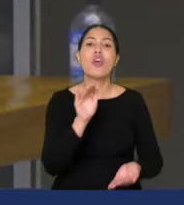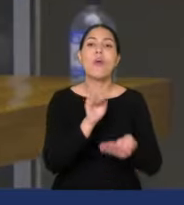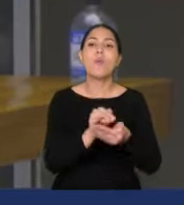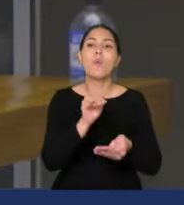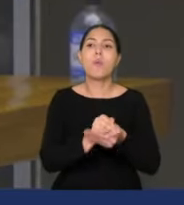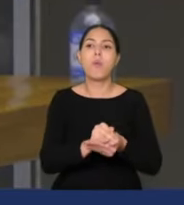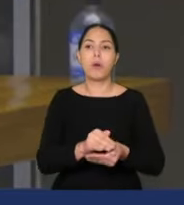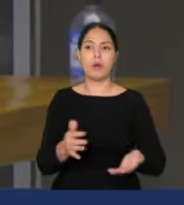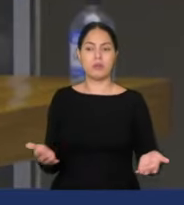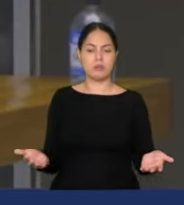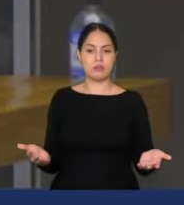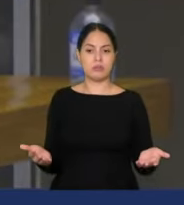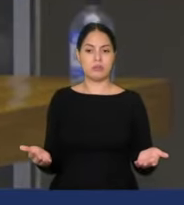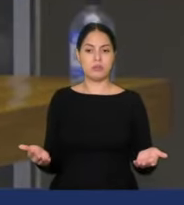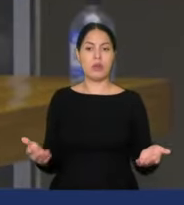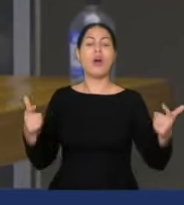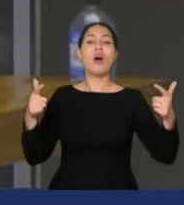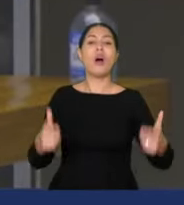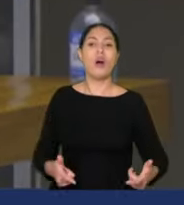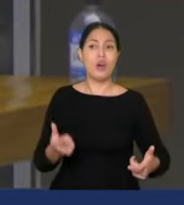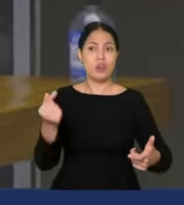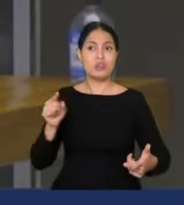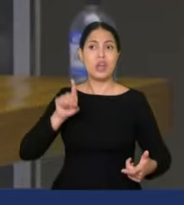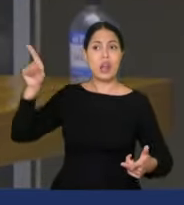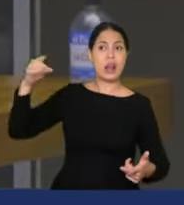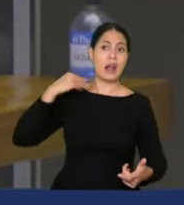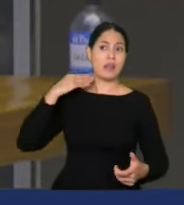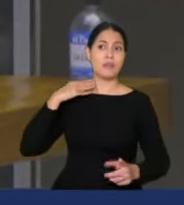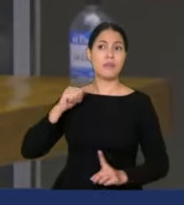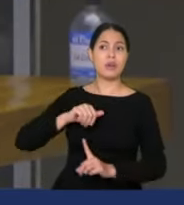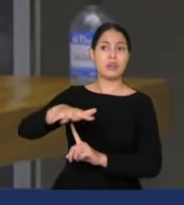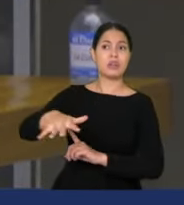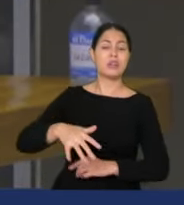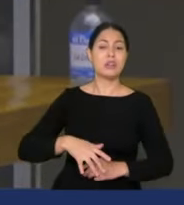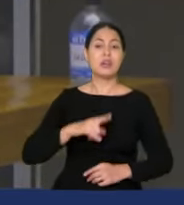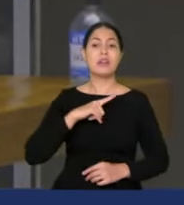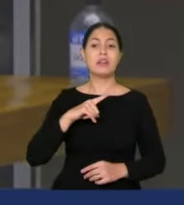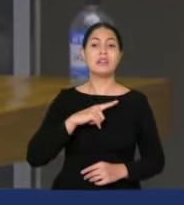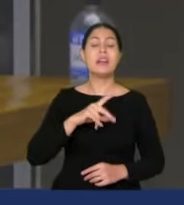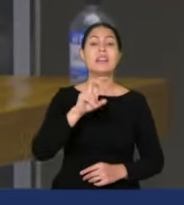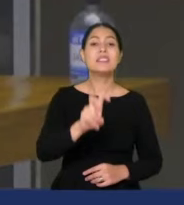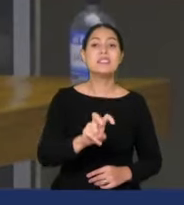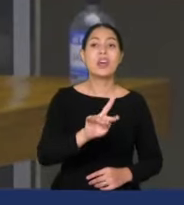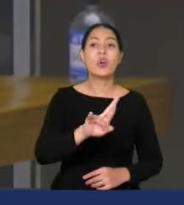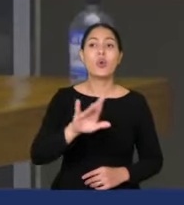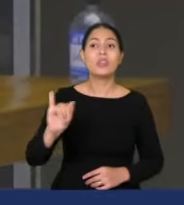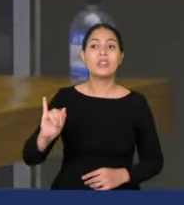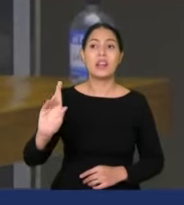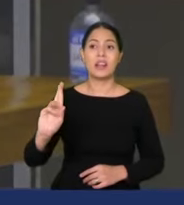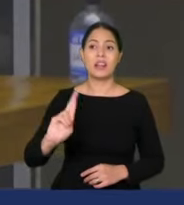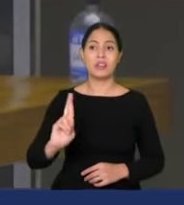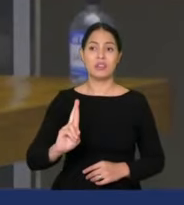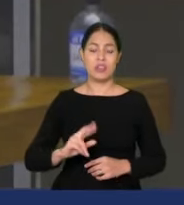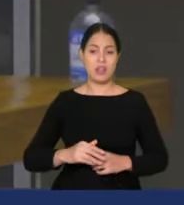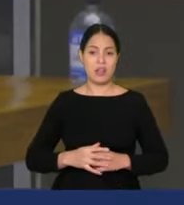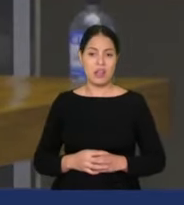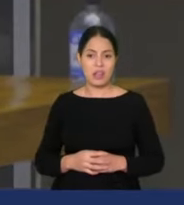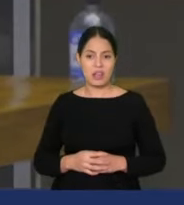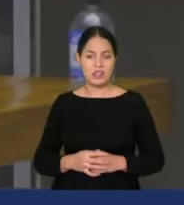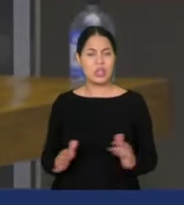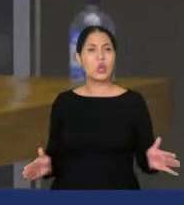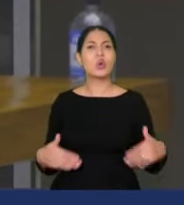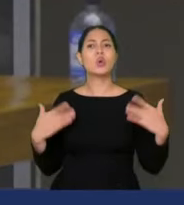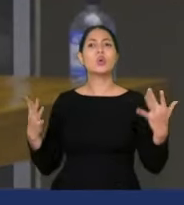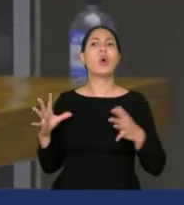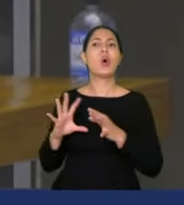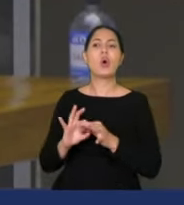na conta única do Tesouro, lá no Banco Central, mais de 5 trilhões. Qual é a lógica de entregar